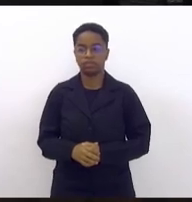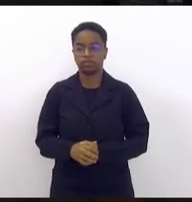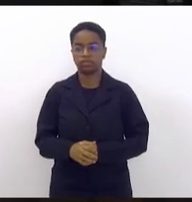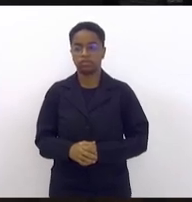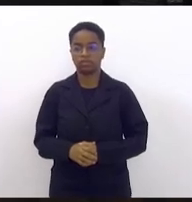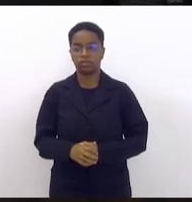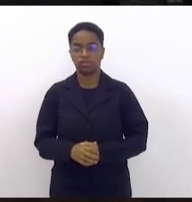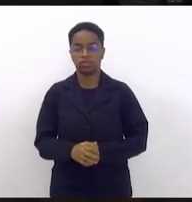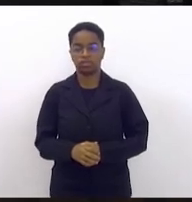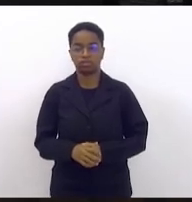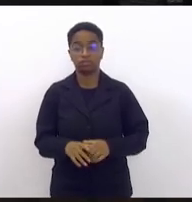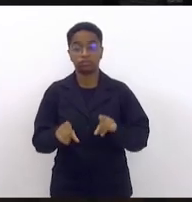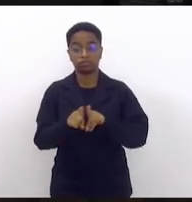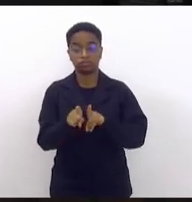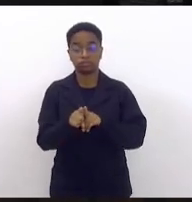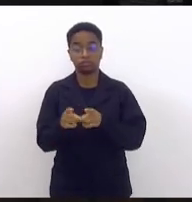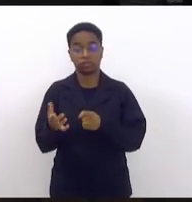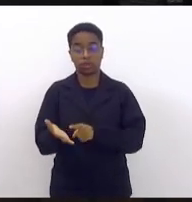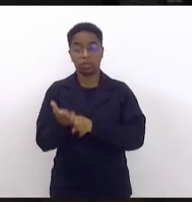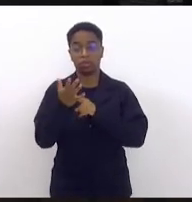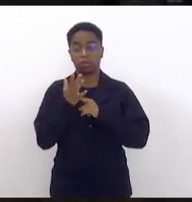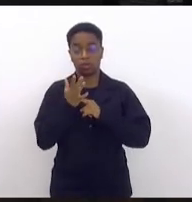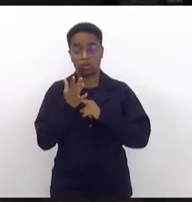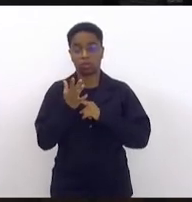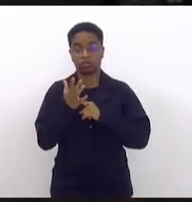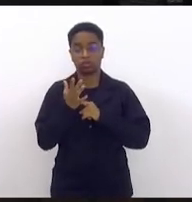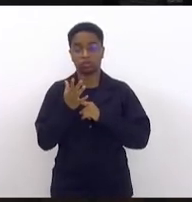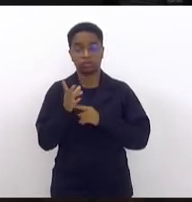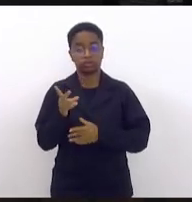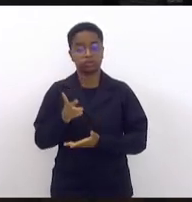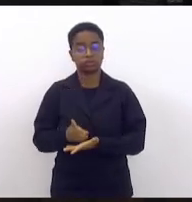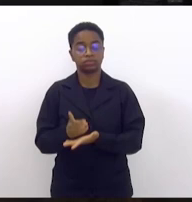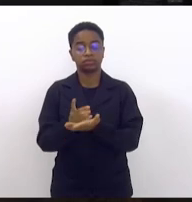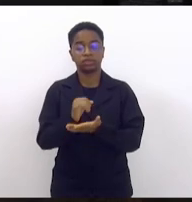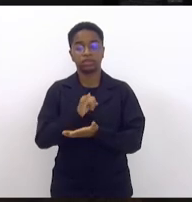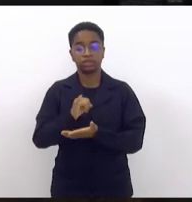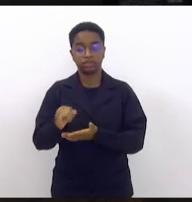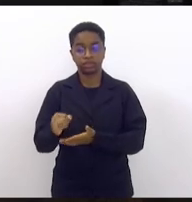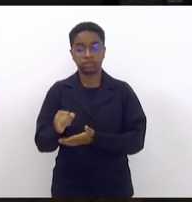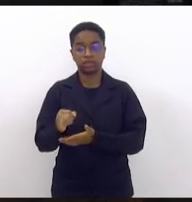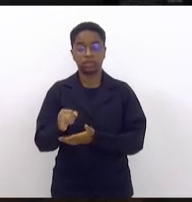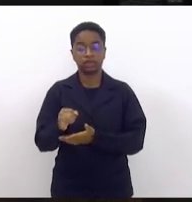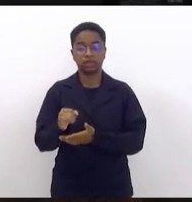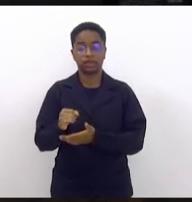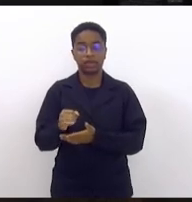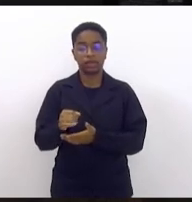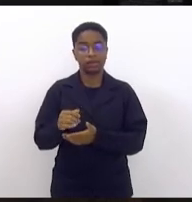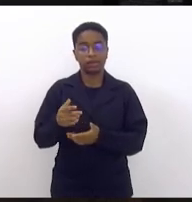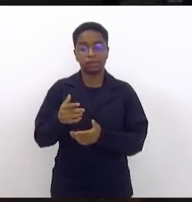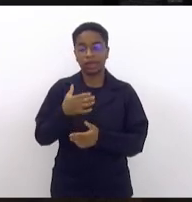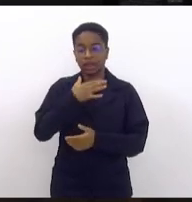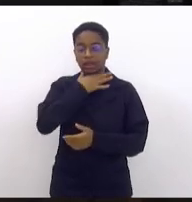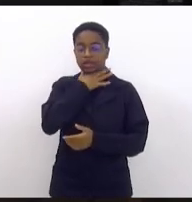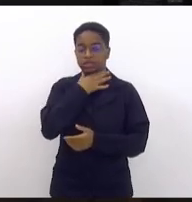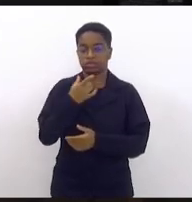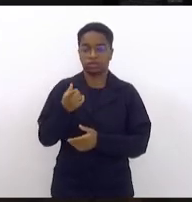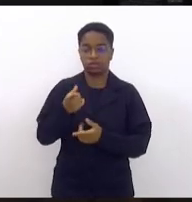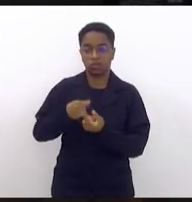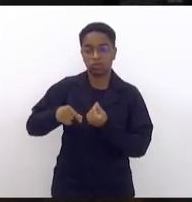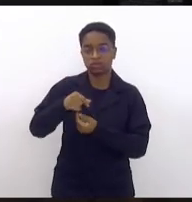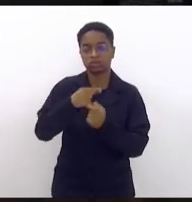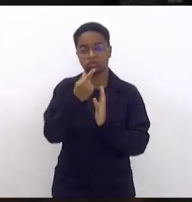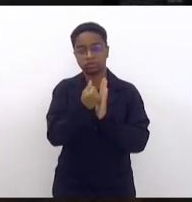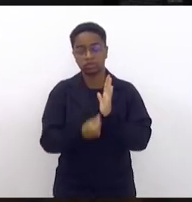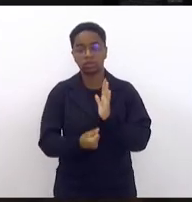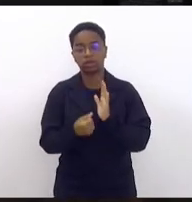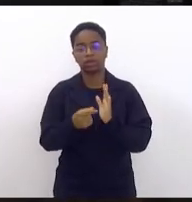eh perceber que toda vez que existe um aperto fiscal orçamentário as políticas de juventude